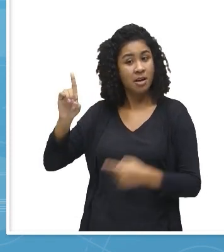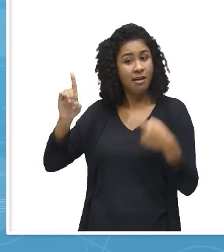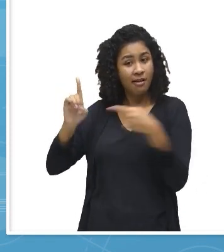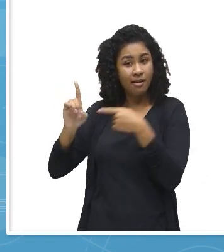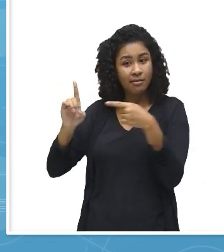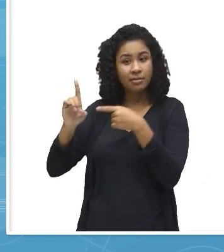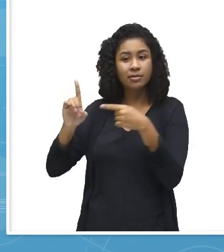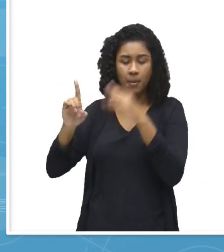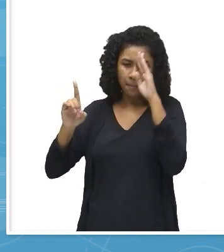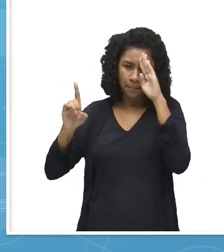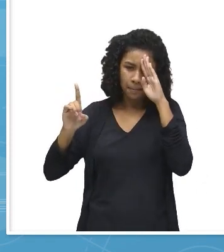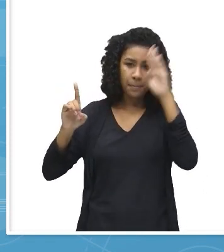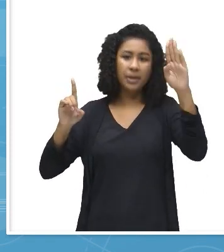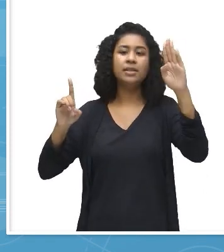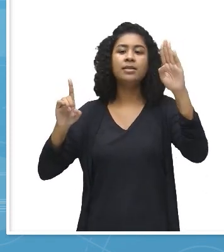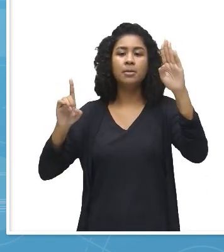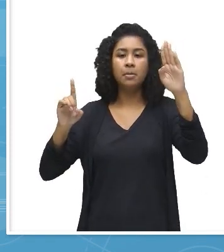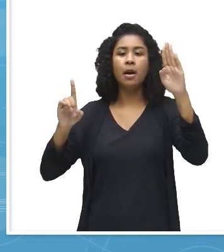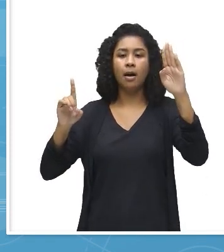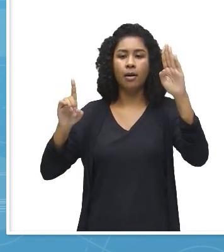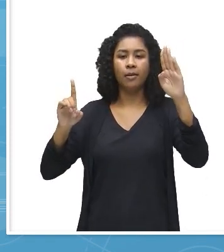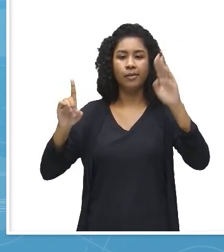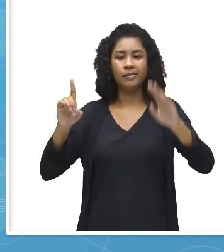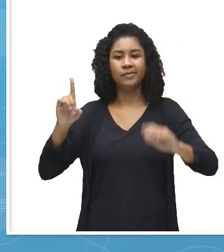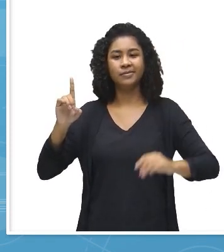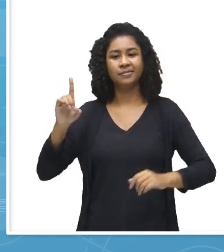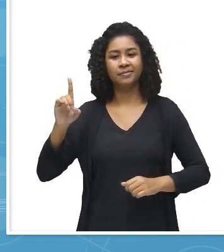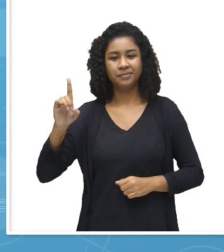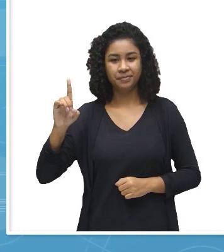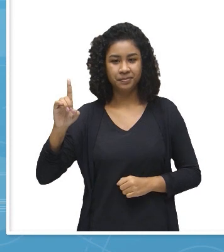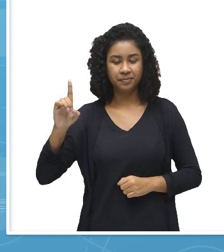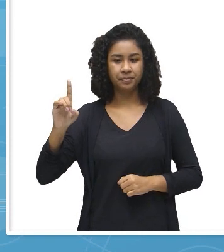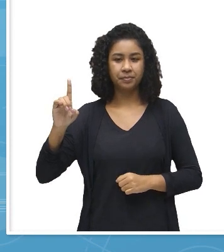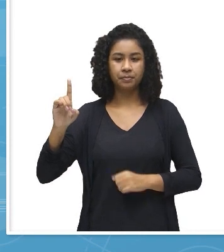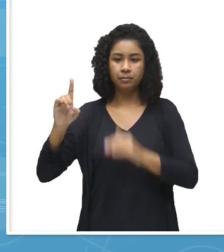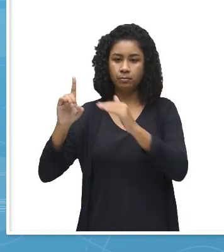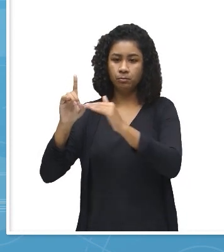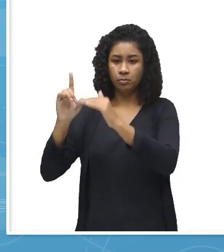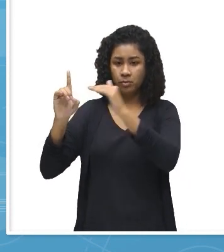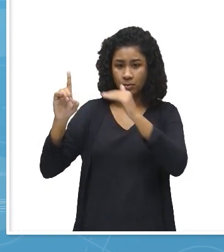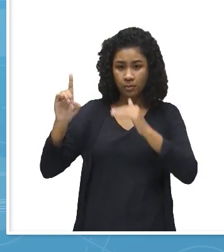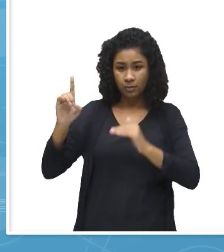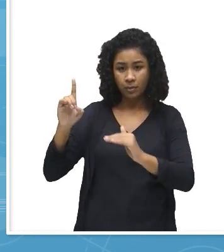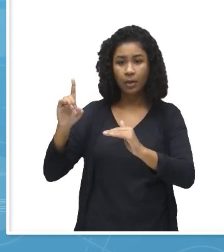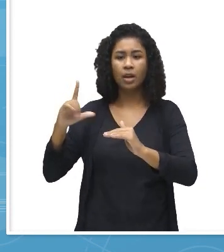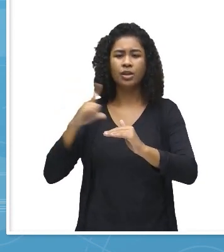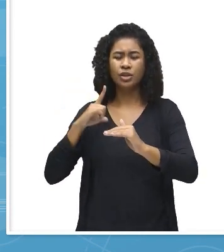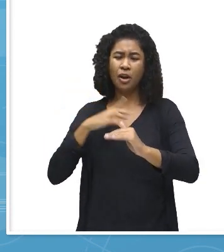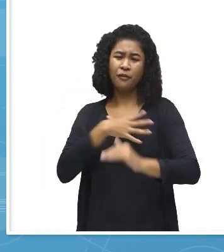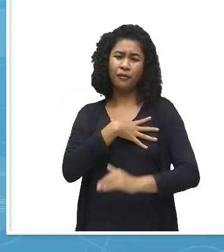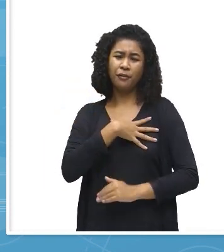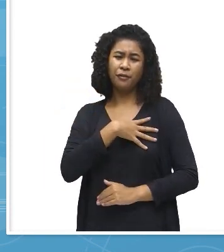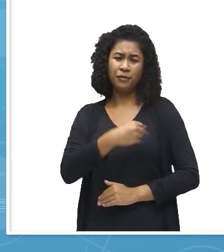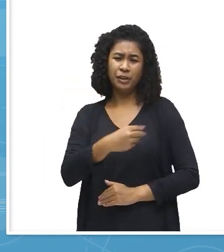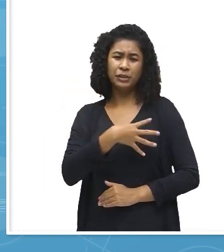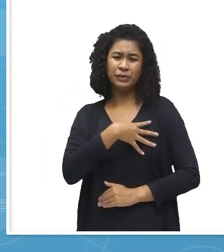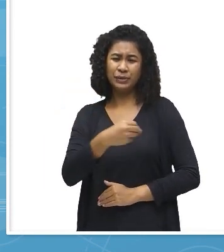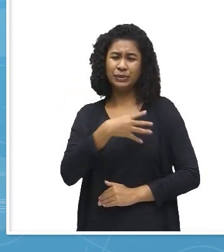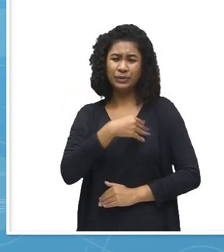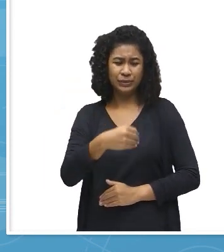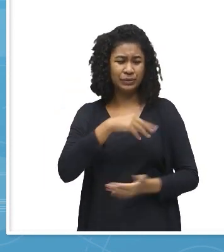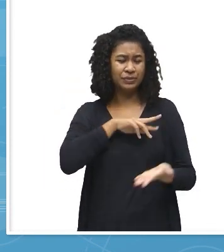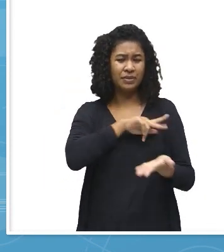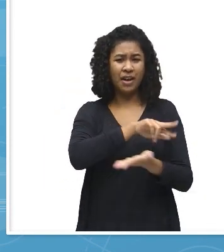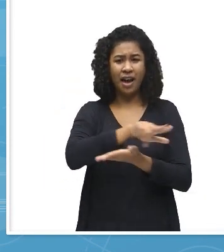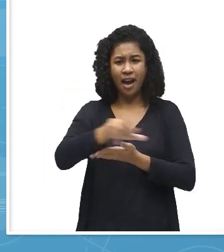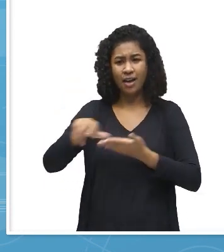né, a principal divindade aí da mitologia nórdica. E ele tinha muitos filhos, né? E